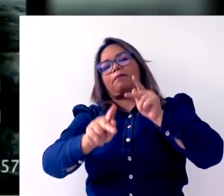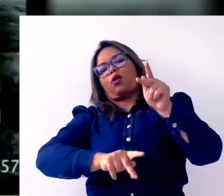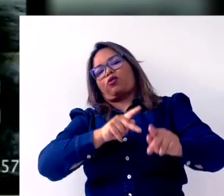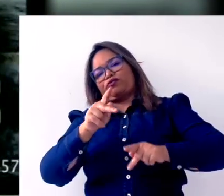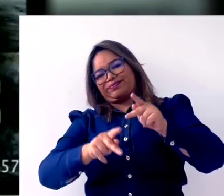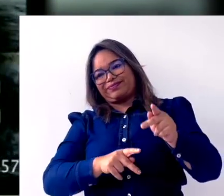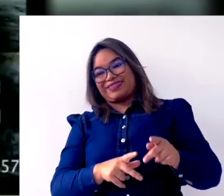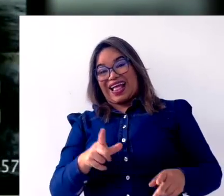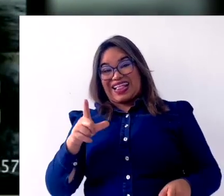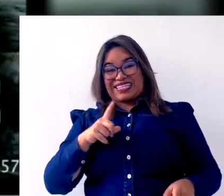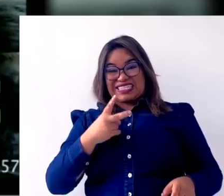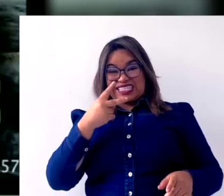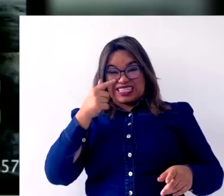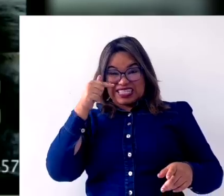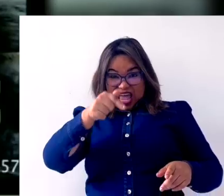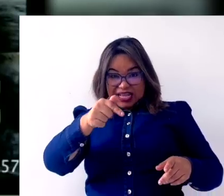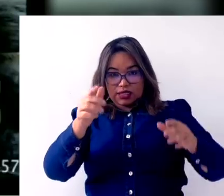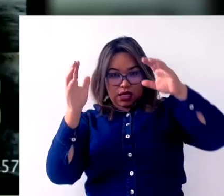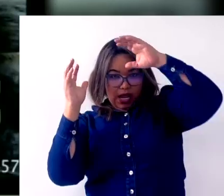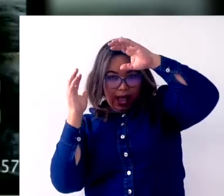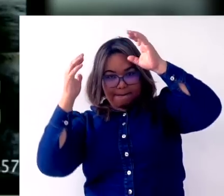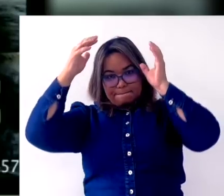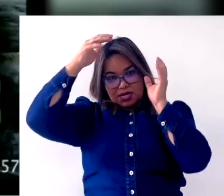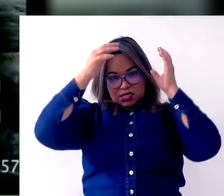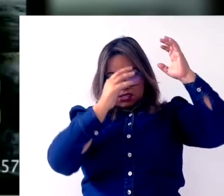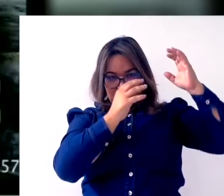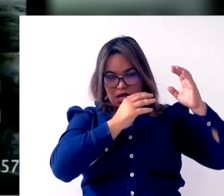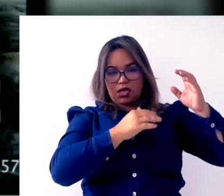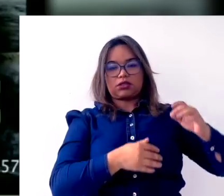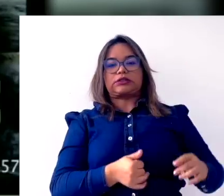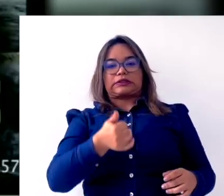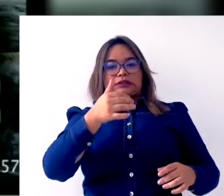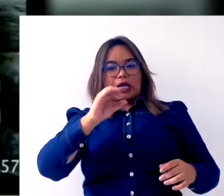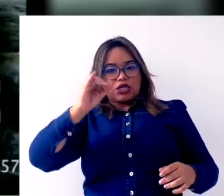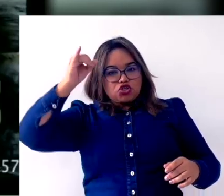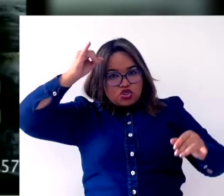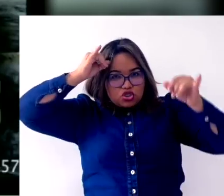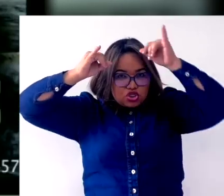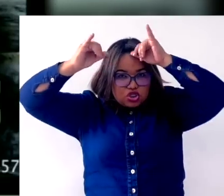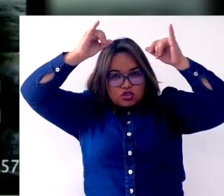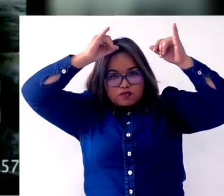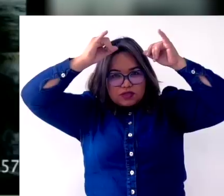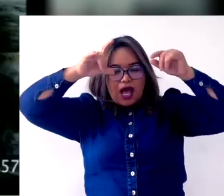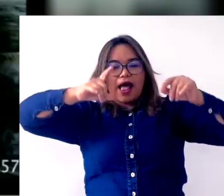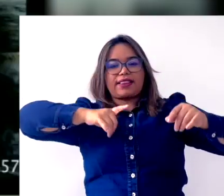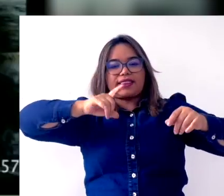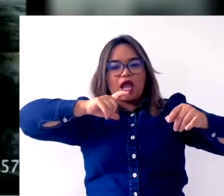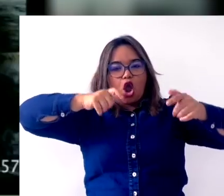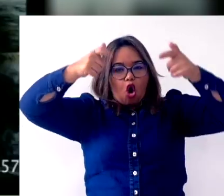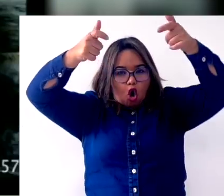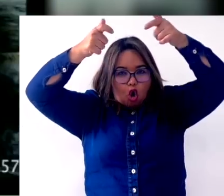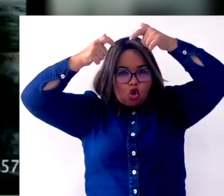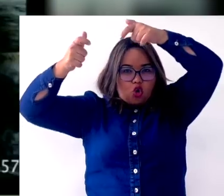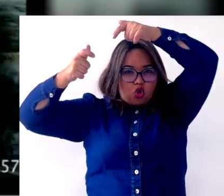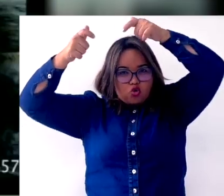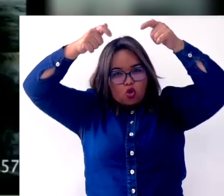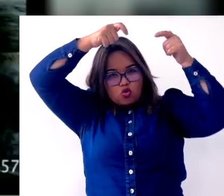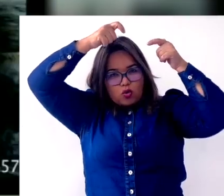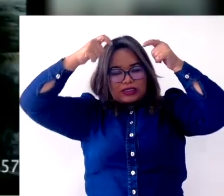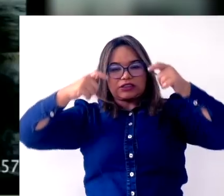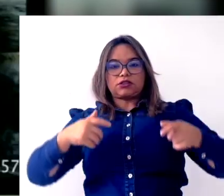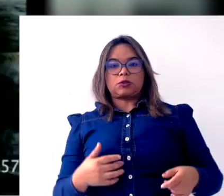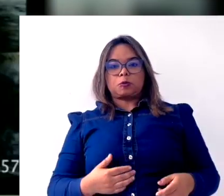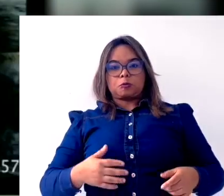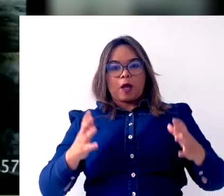nações. E tem 7 cabeças e 10 chifres. E sobre os chifres 10 coroas. E sobre as cabeças